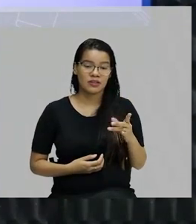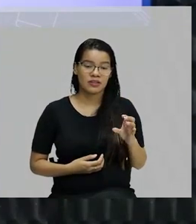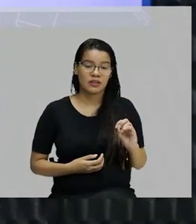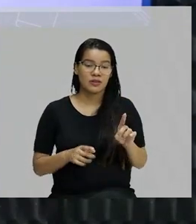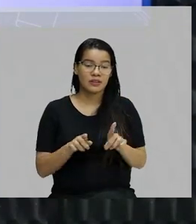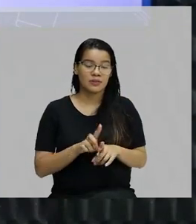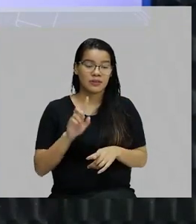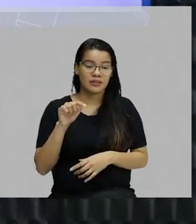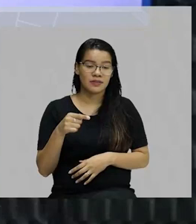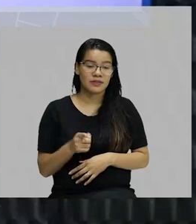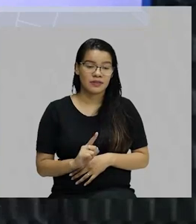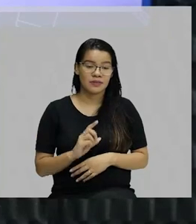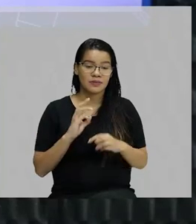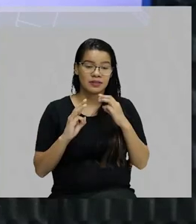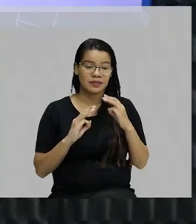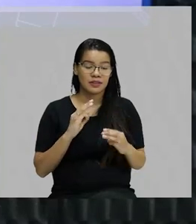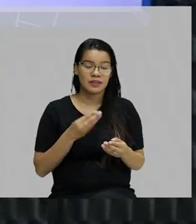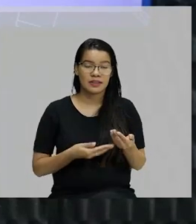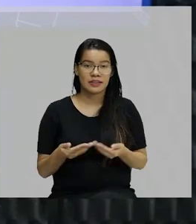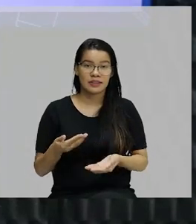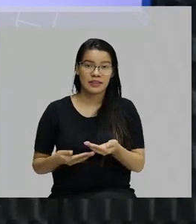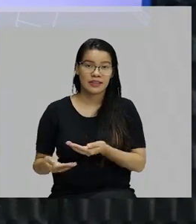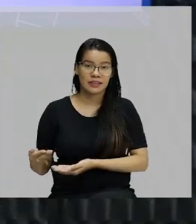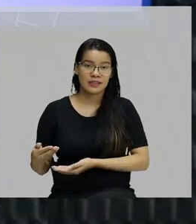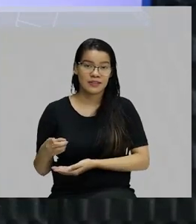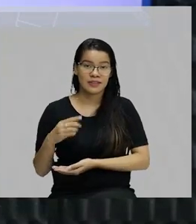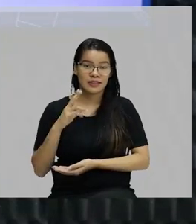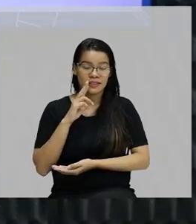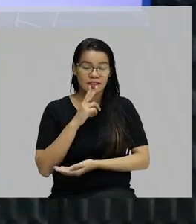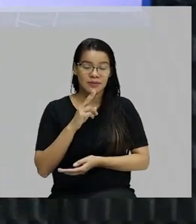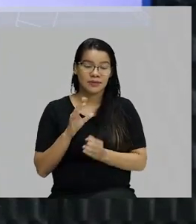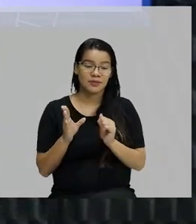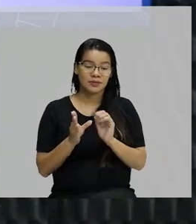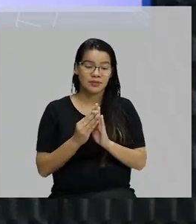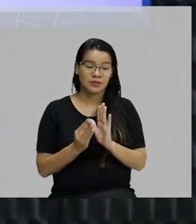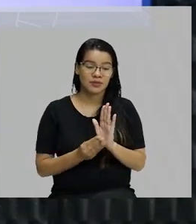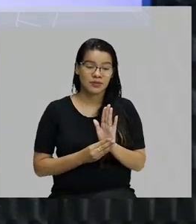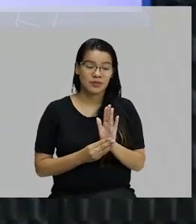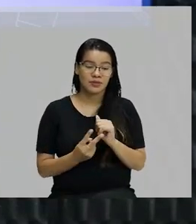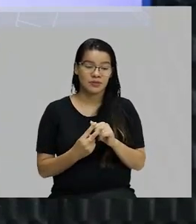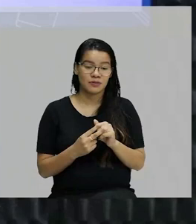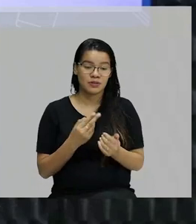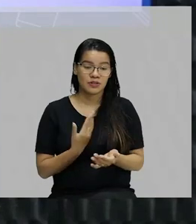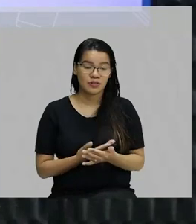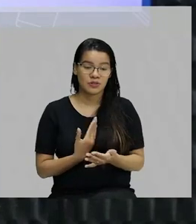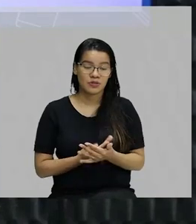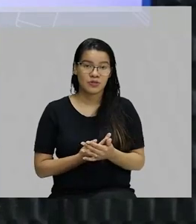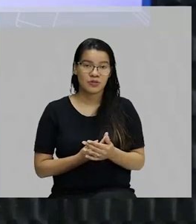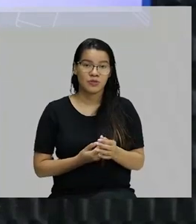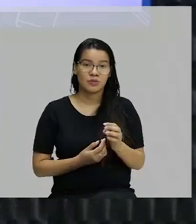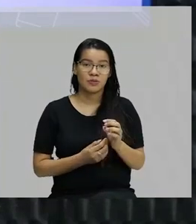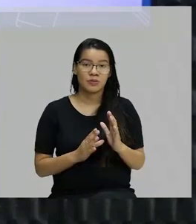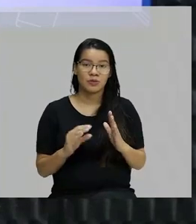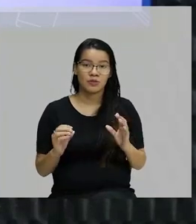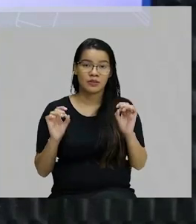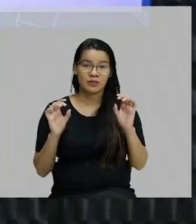imperativas lembram aí voltem lá no no no conteúdo de verbo estudem o modo indicativo modo subjuntivo